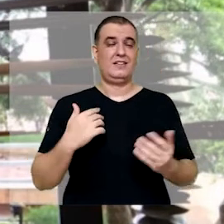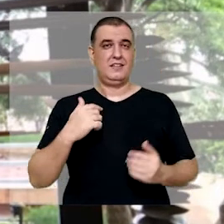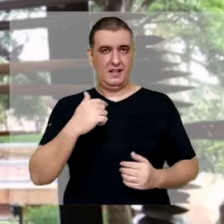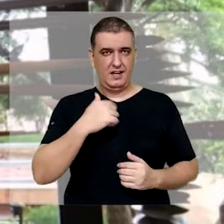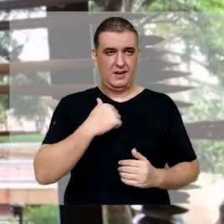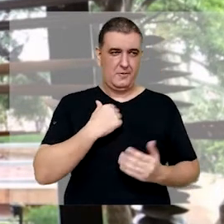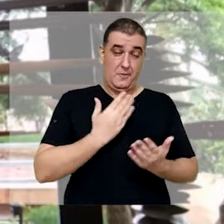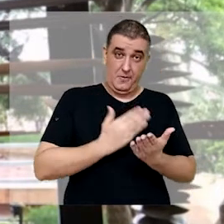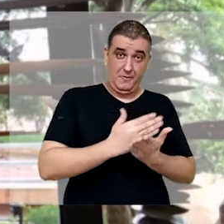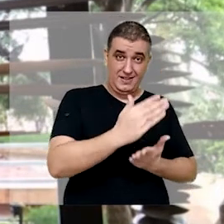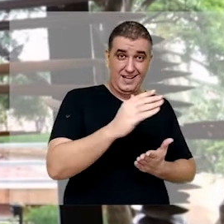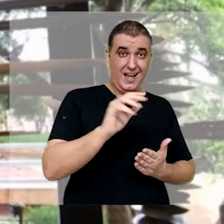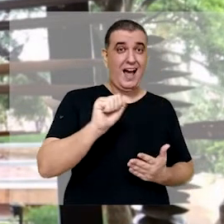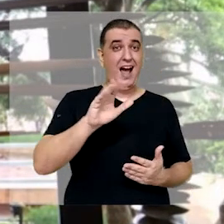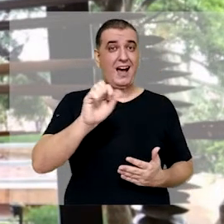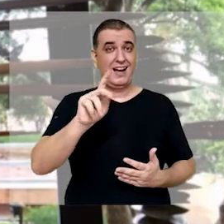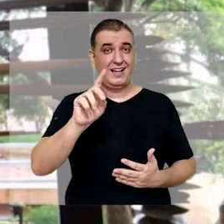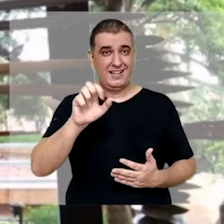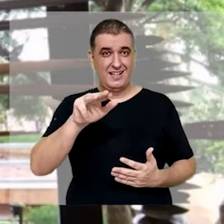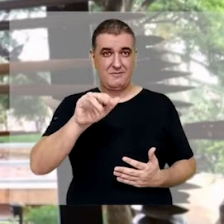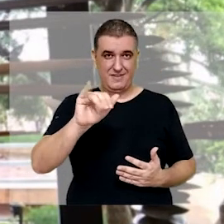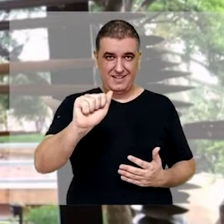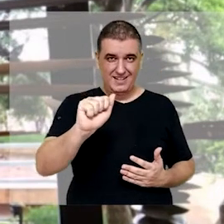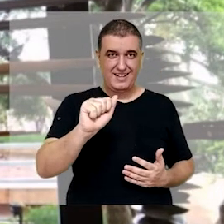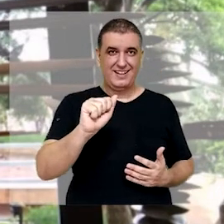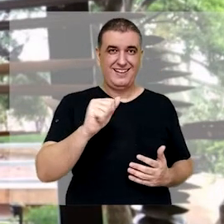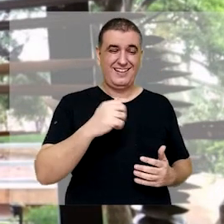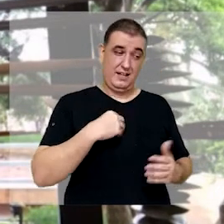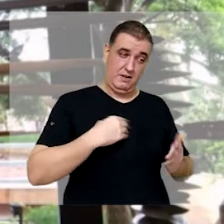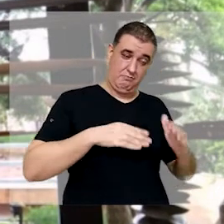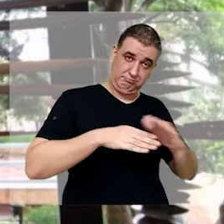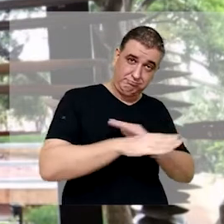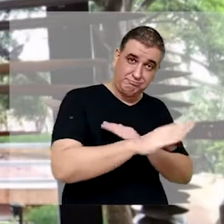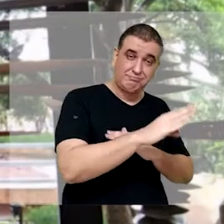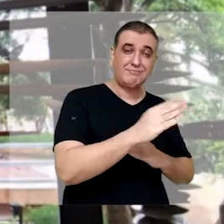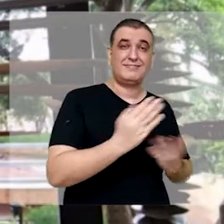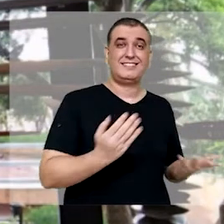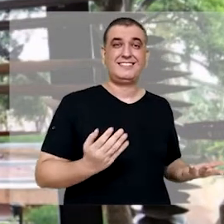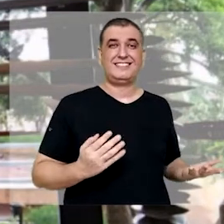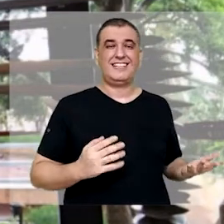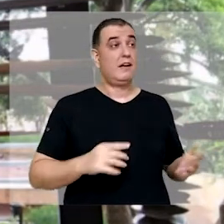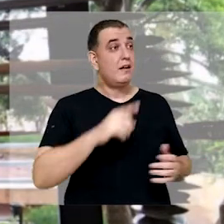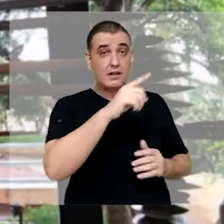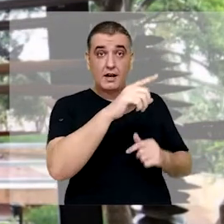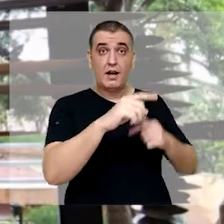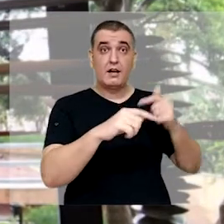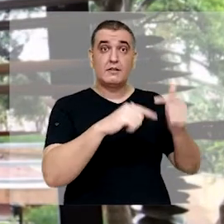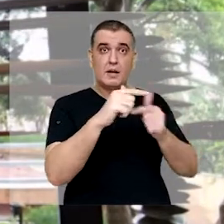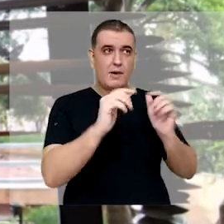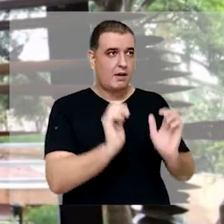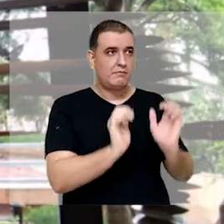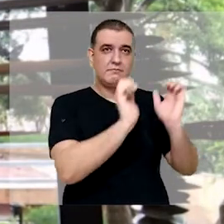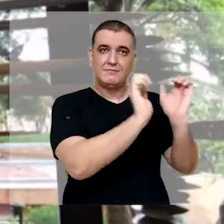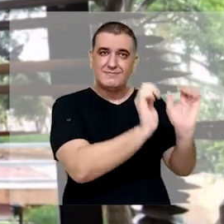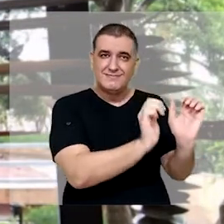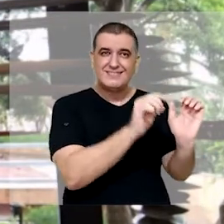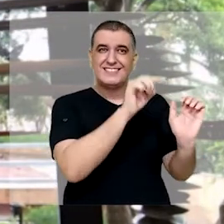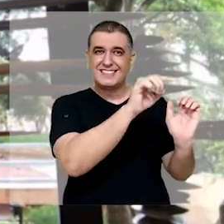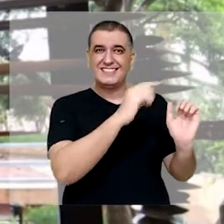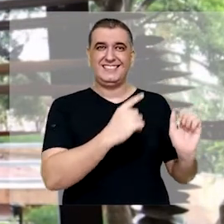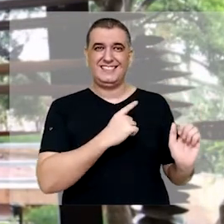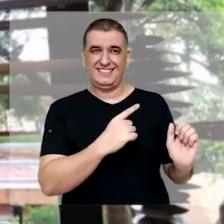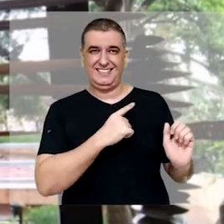academia, a internacionalidade, ou seja, a manufatura de Cévicas tem uma obra minha, né, no